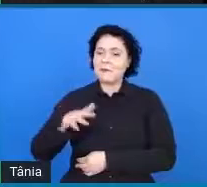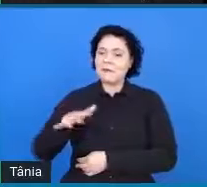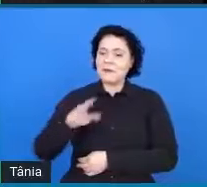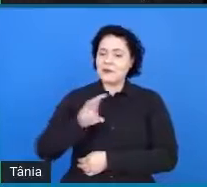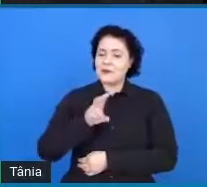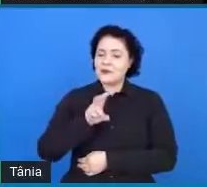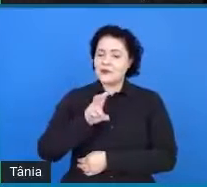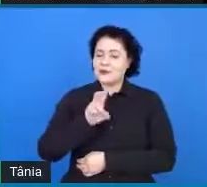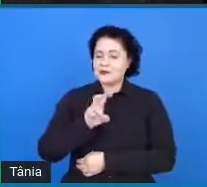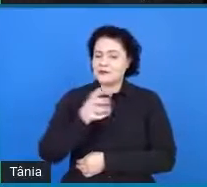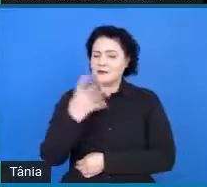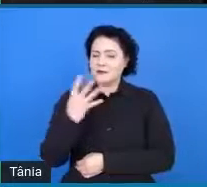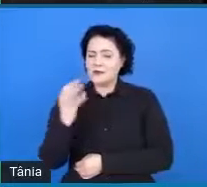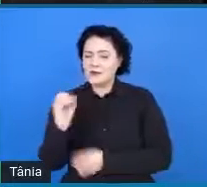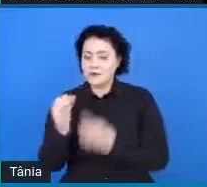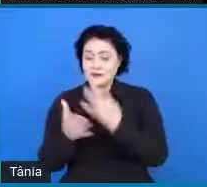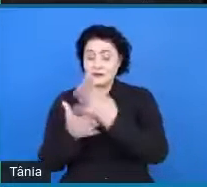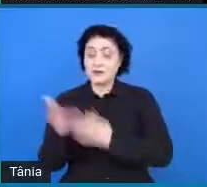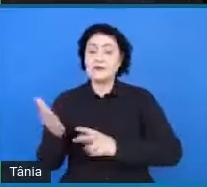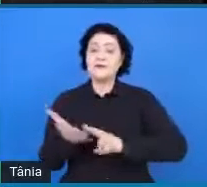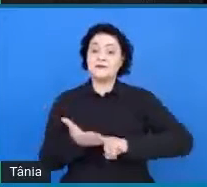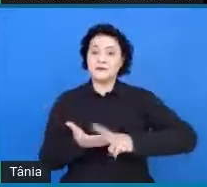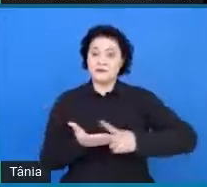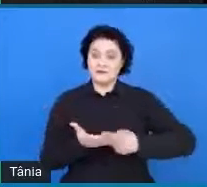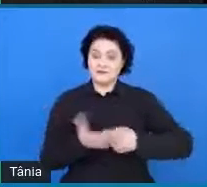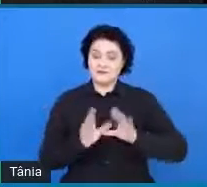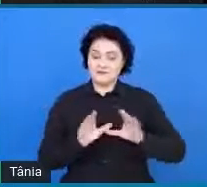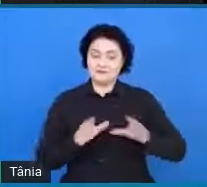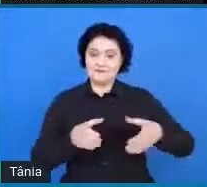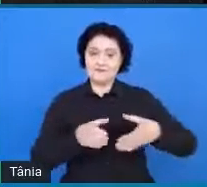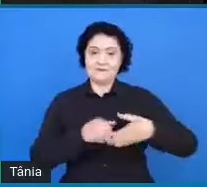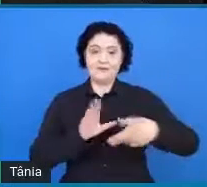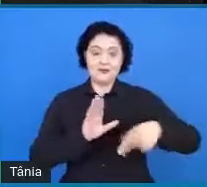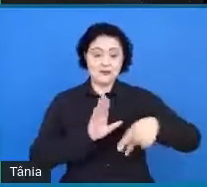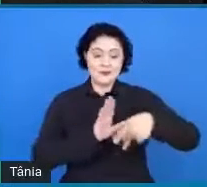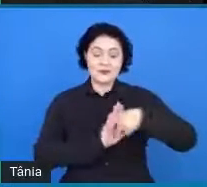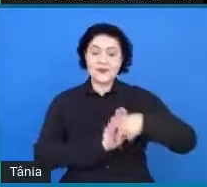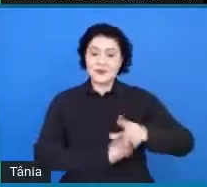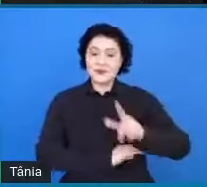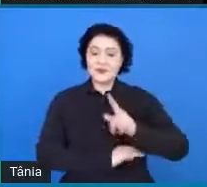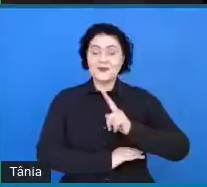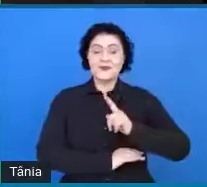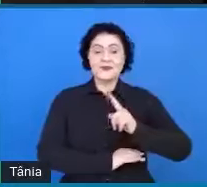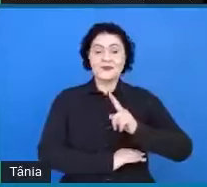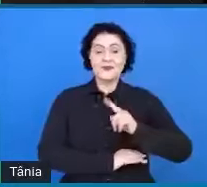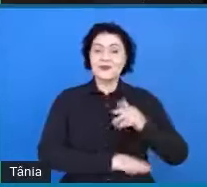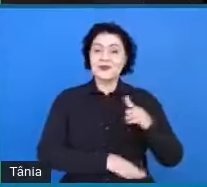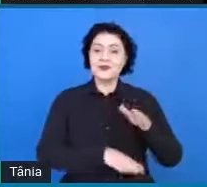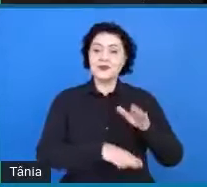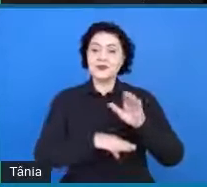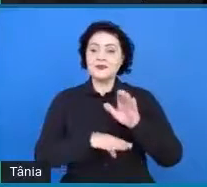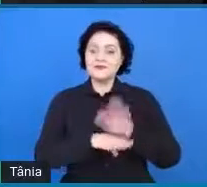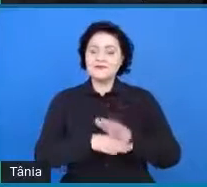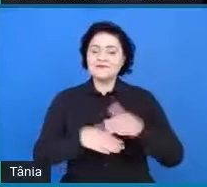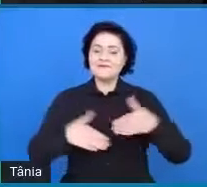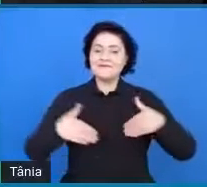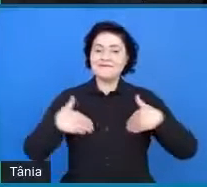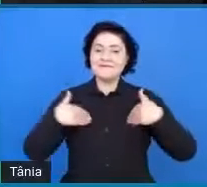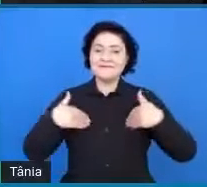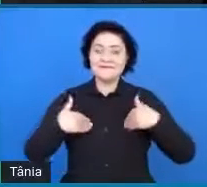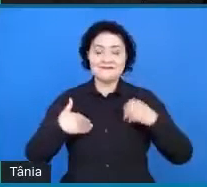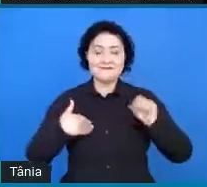540 textos já traduzidos é por esta equipe que tem colaborado com muita alegria